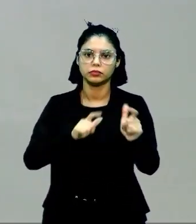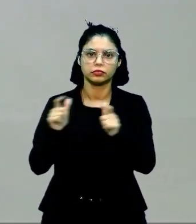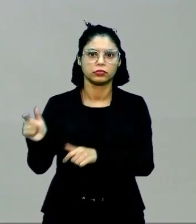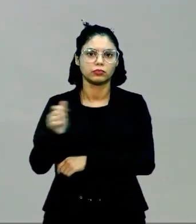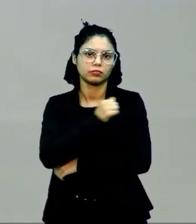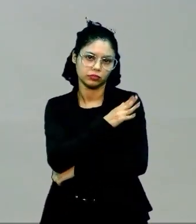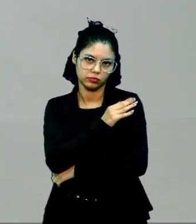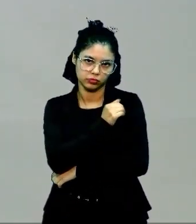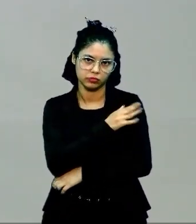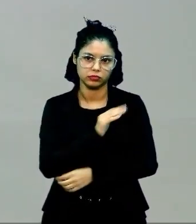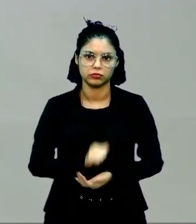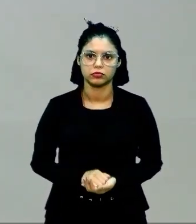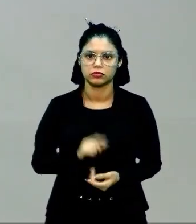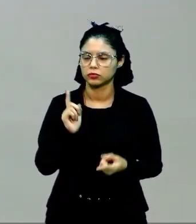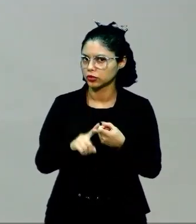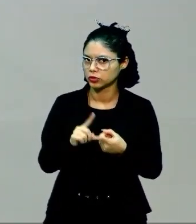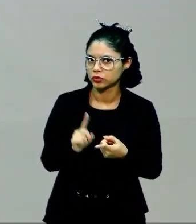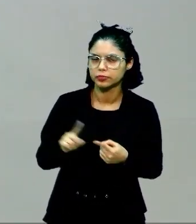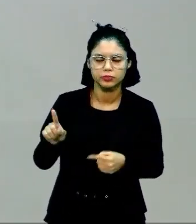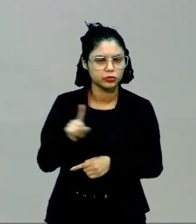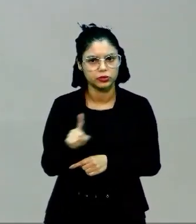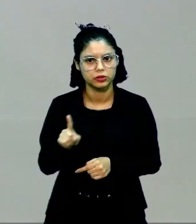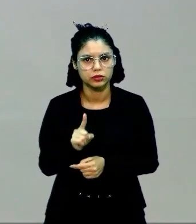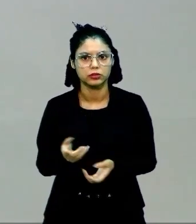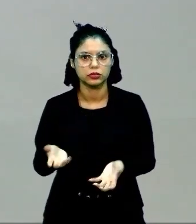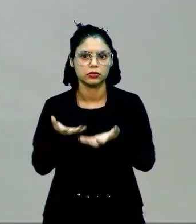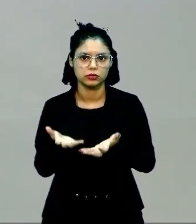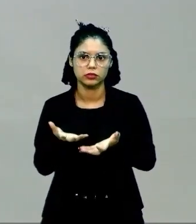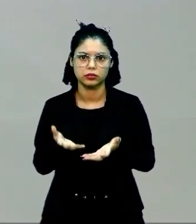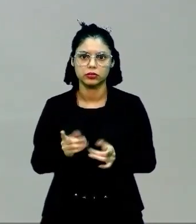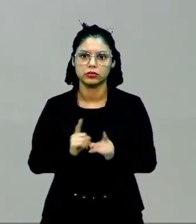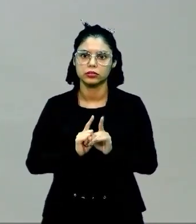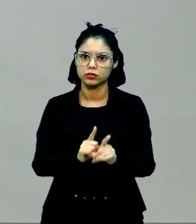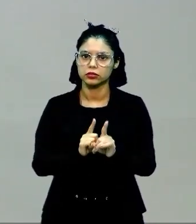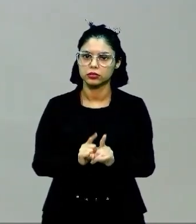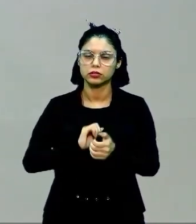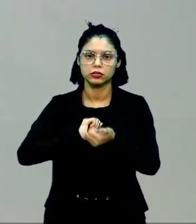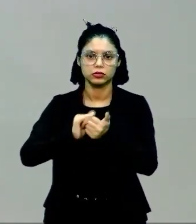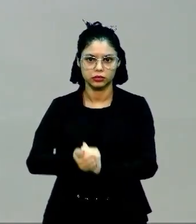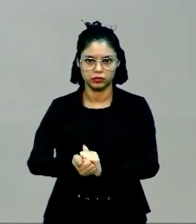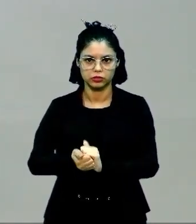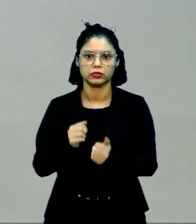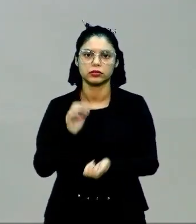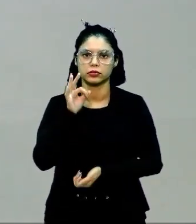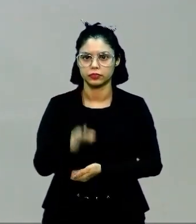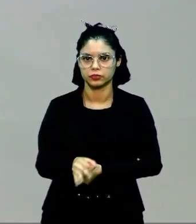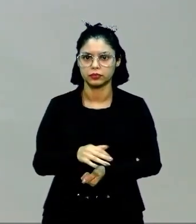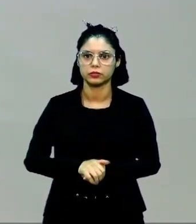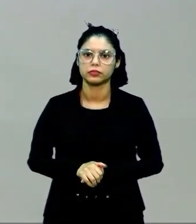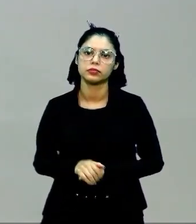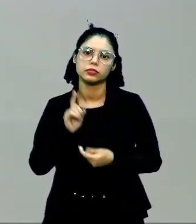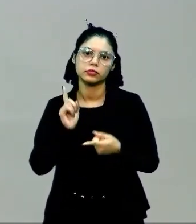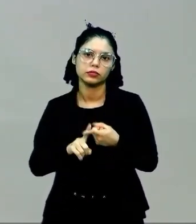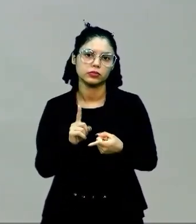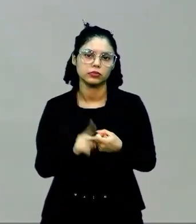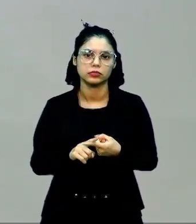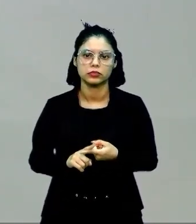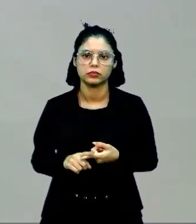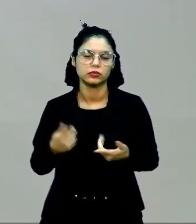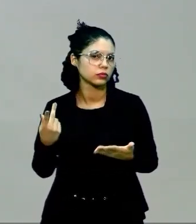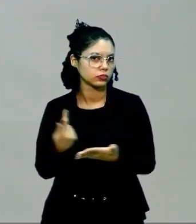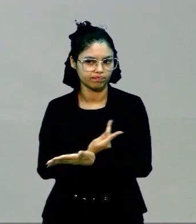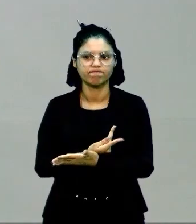de preconceito, não porque a sua conduta é uma conduta adequada e correta, porque não é